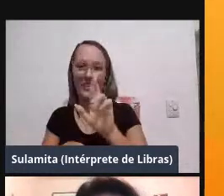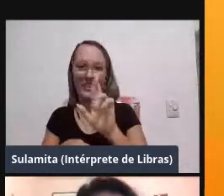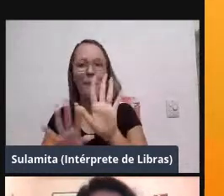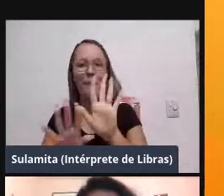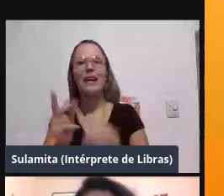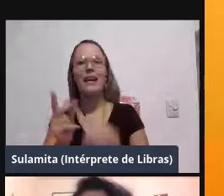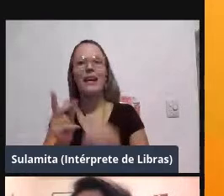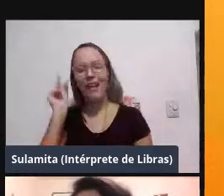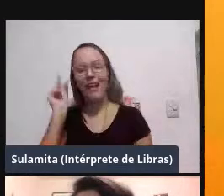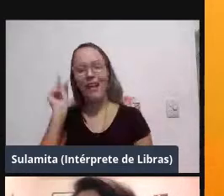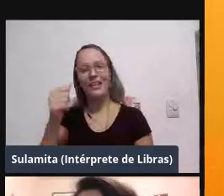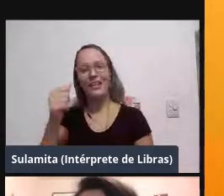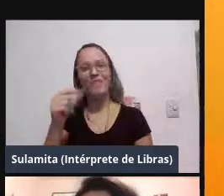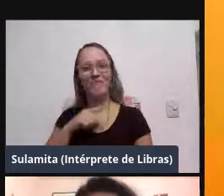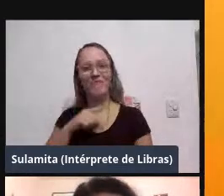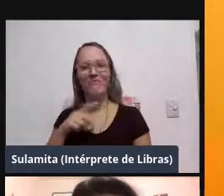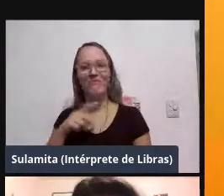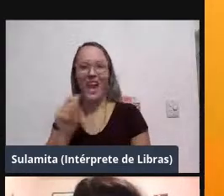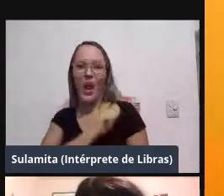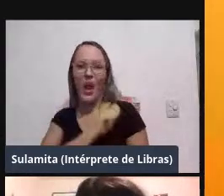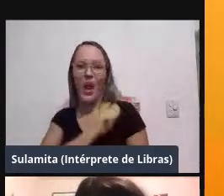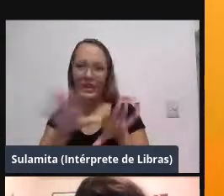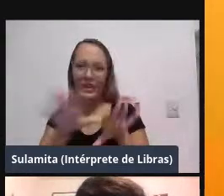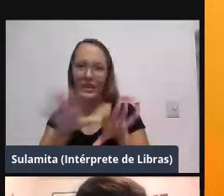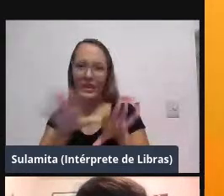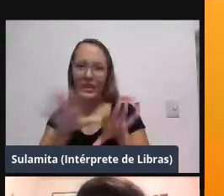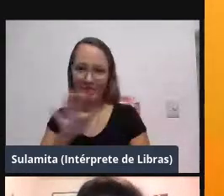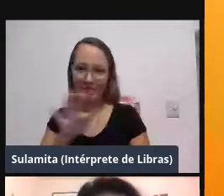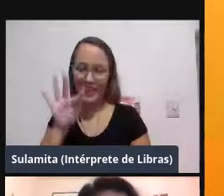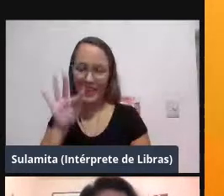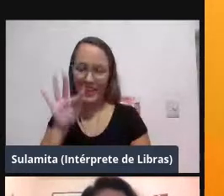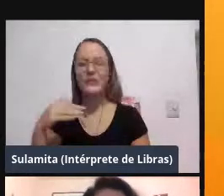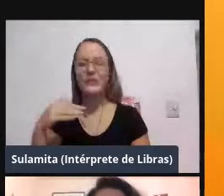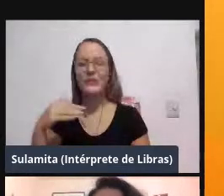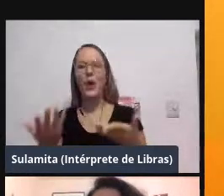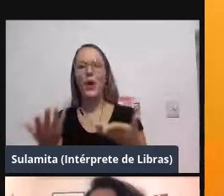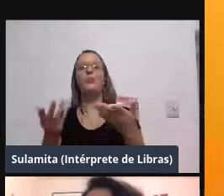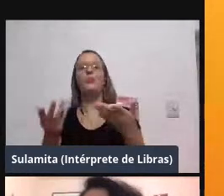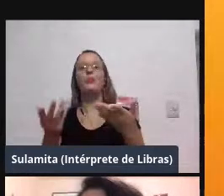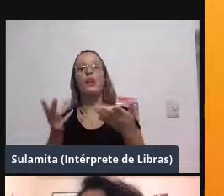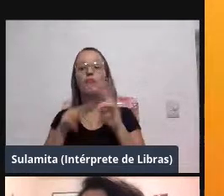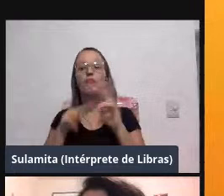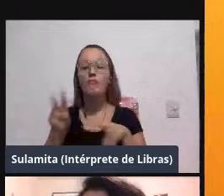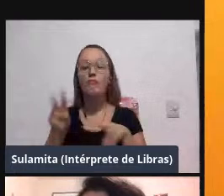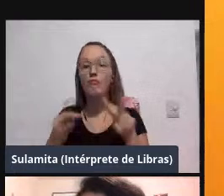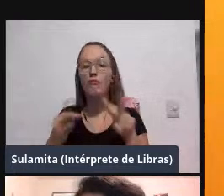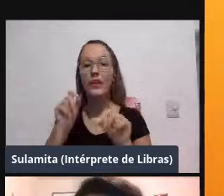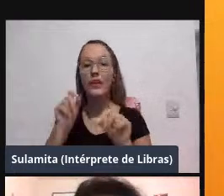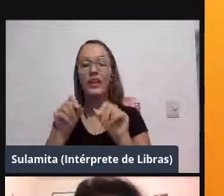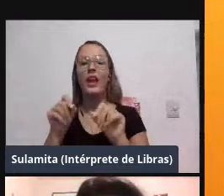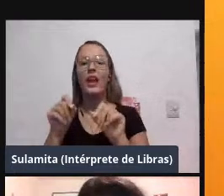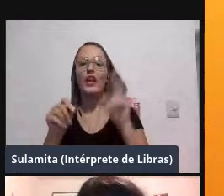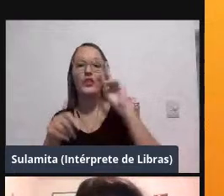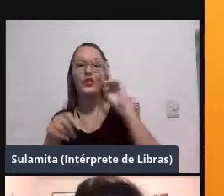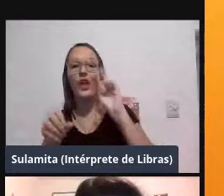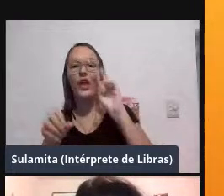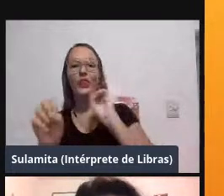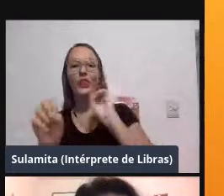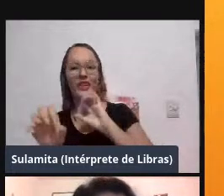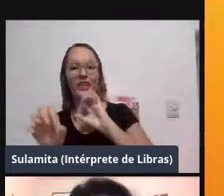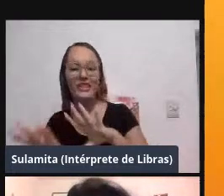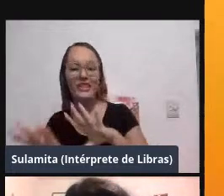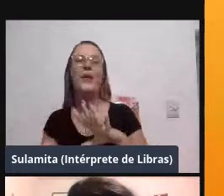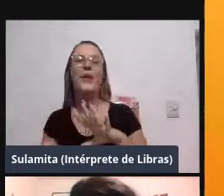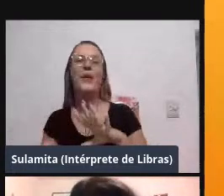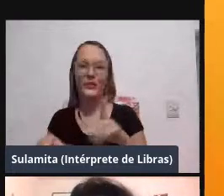história da educação, a gente olhou as principais revistas de história da educação, depois a gente olhava o banco de teses e dissertações,